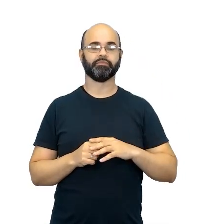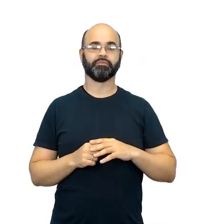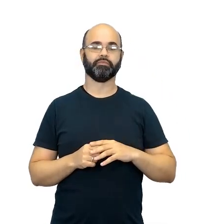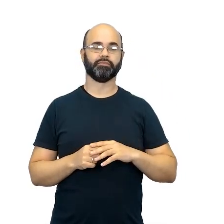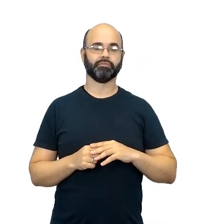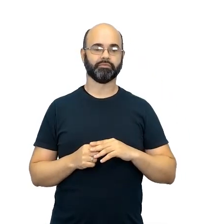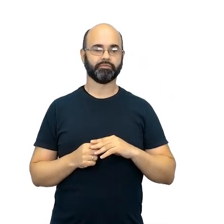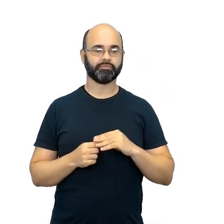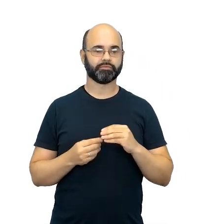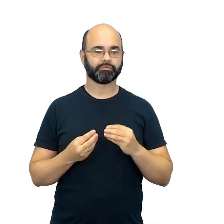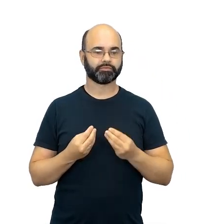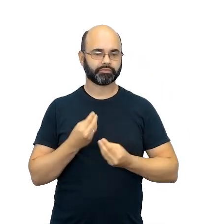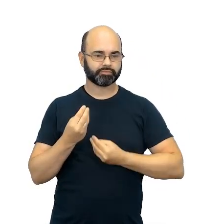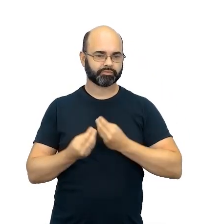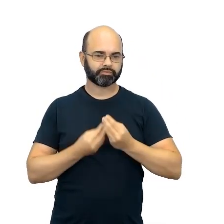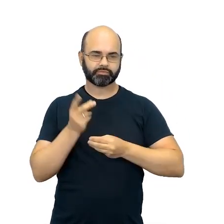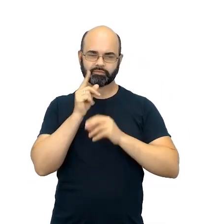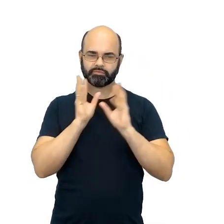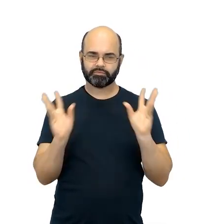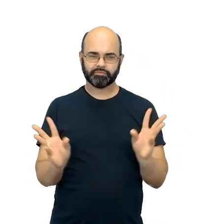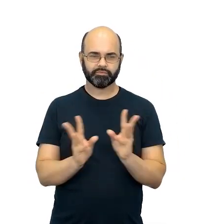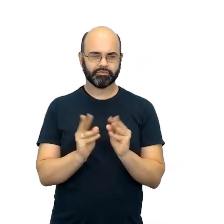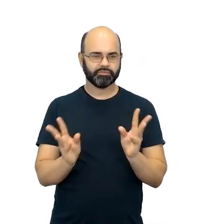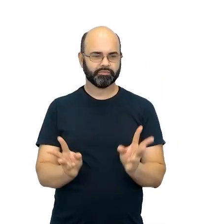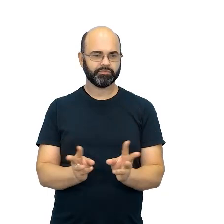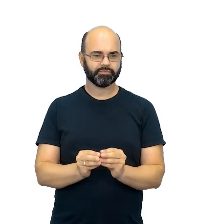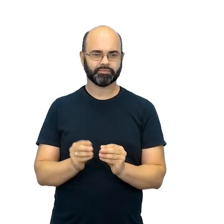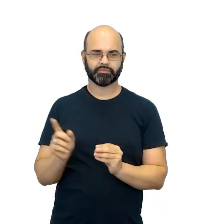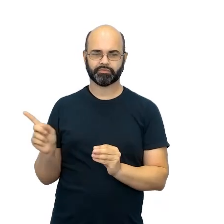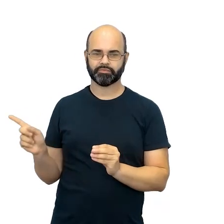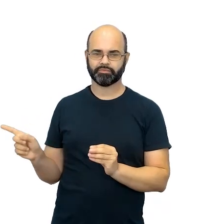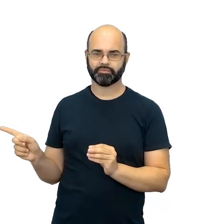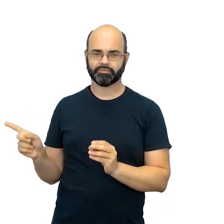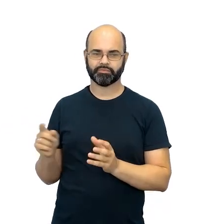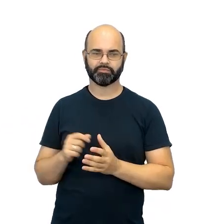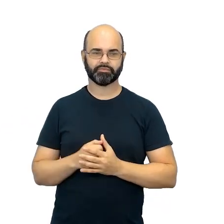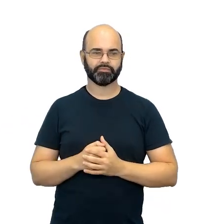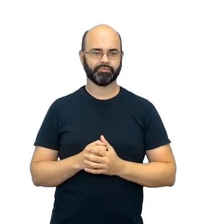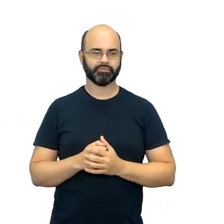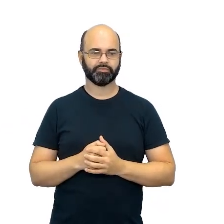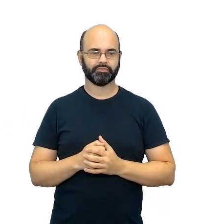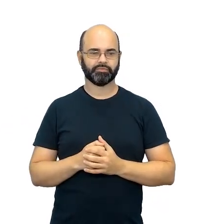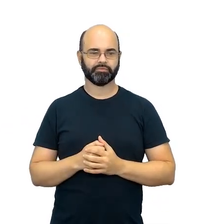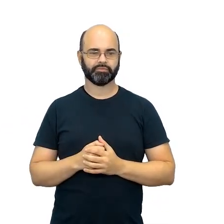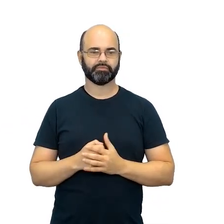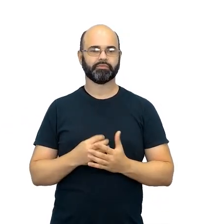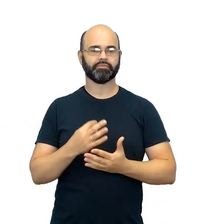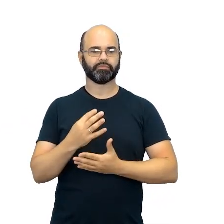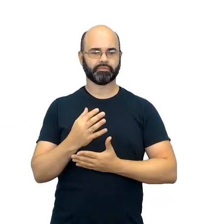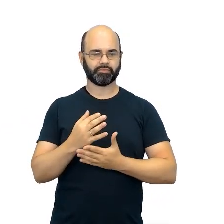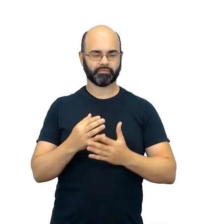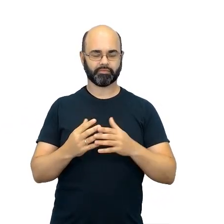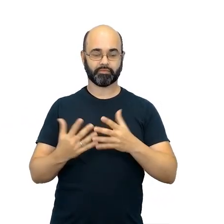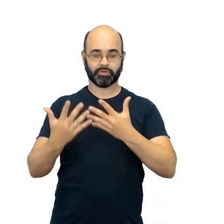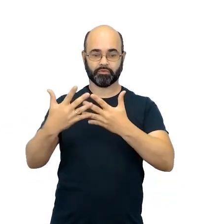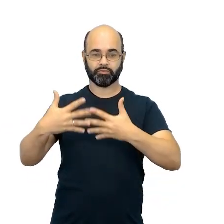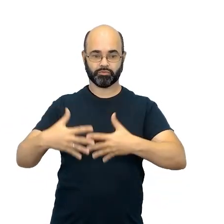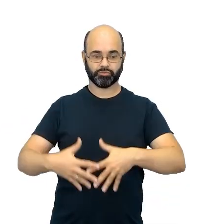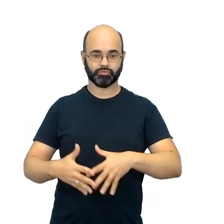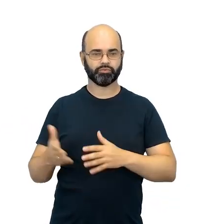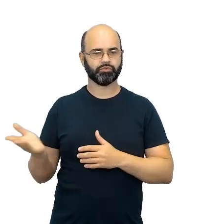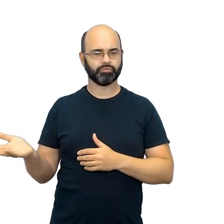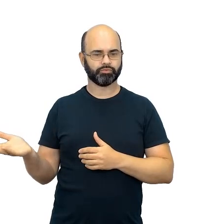modelo do resumo que está ali, os termos que estão ali, né, a estrutura dele.